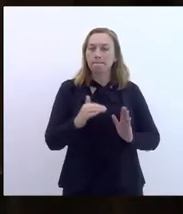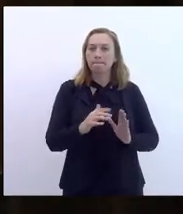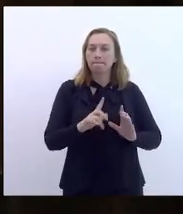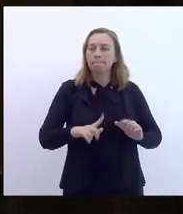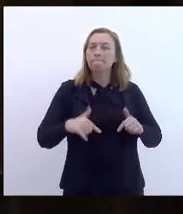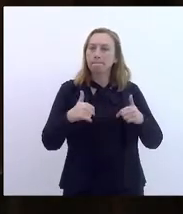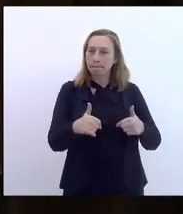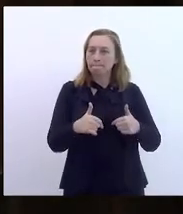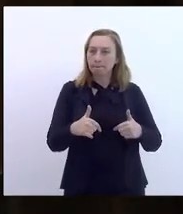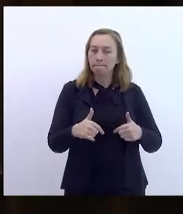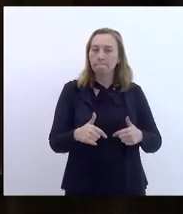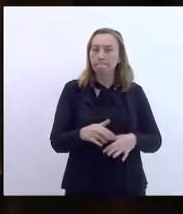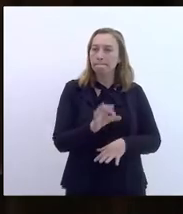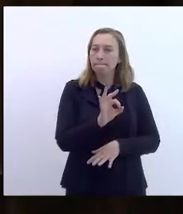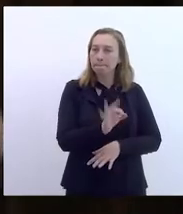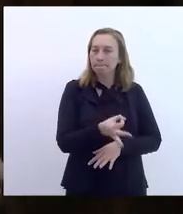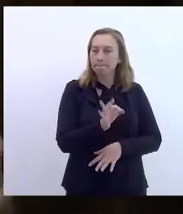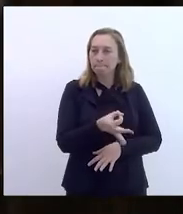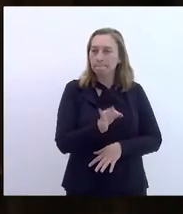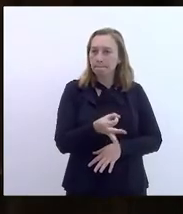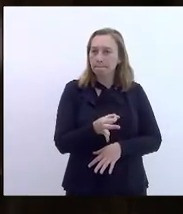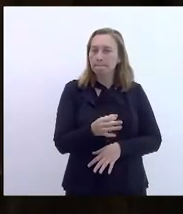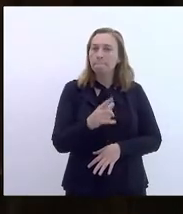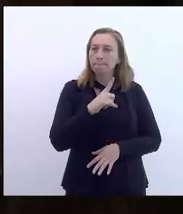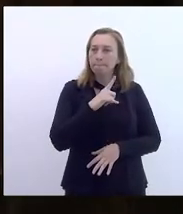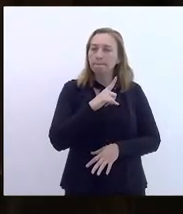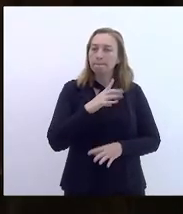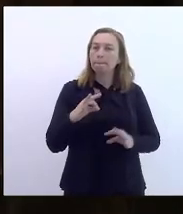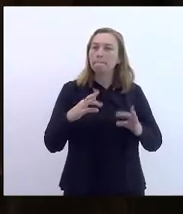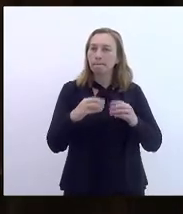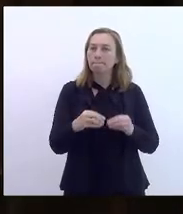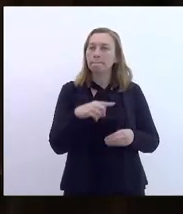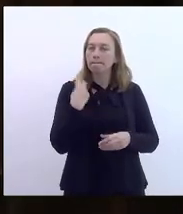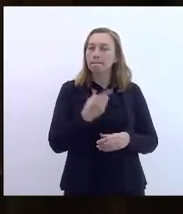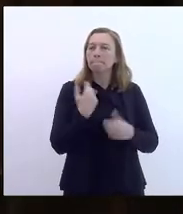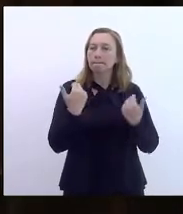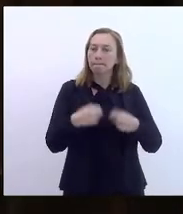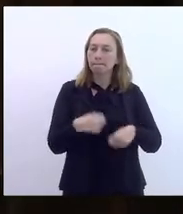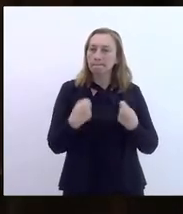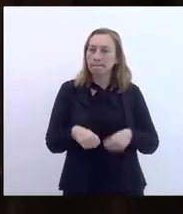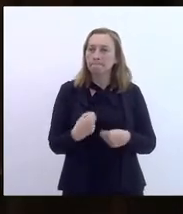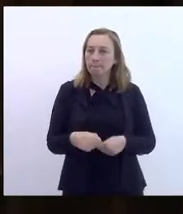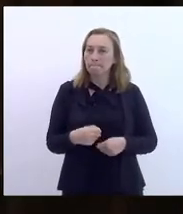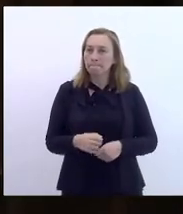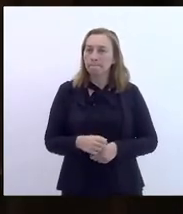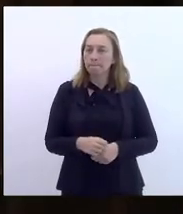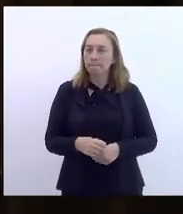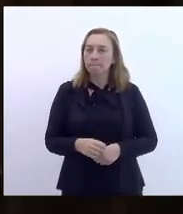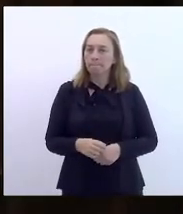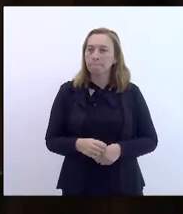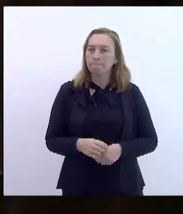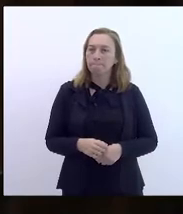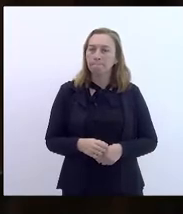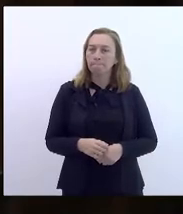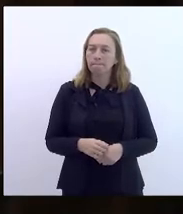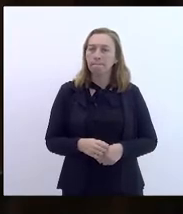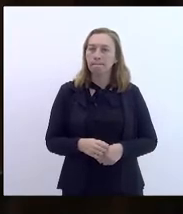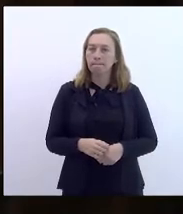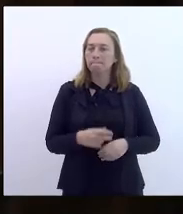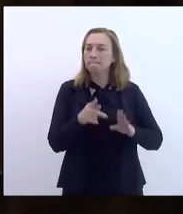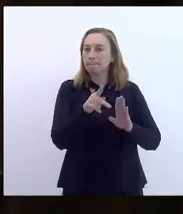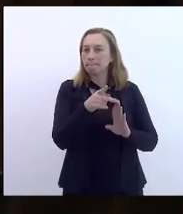ali simplesmente continha e contém tudo que nós precisamos como setor sua pode